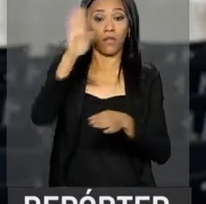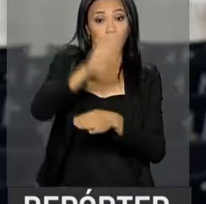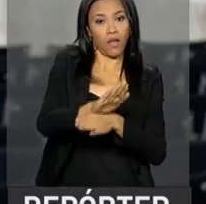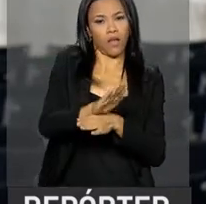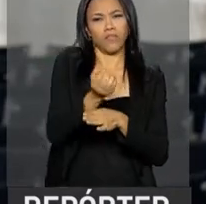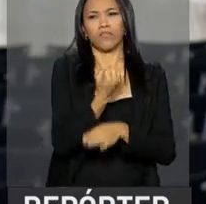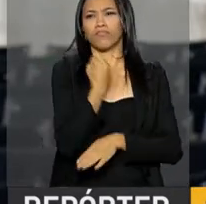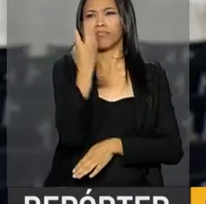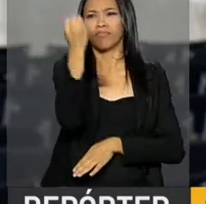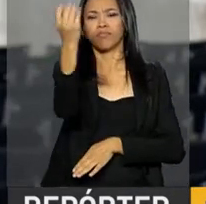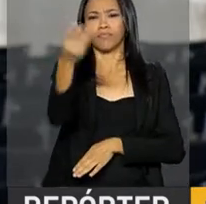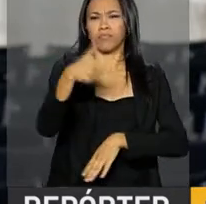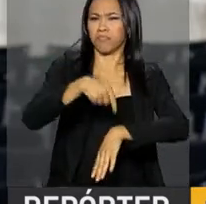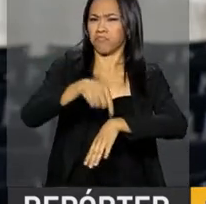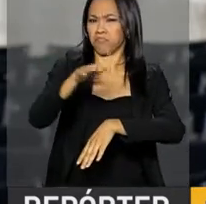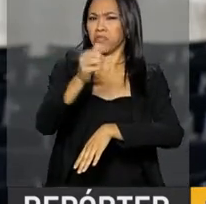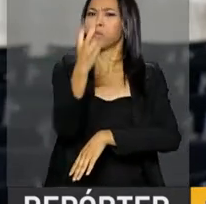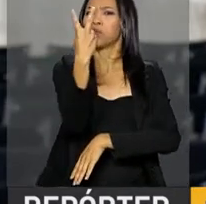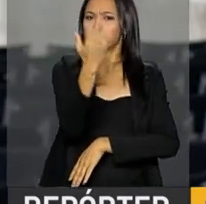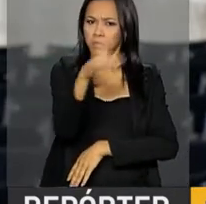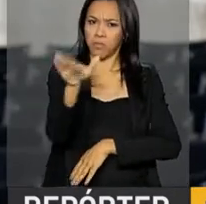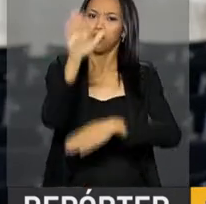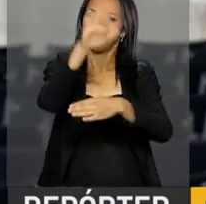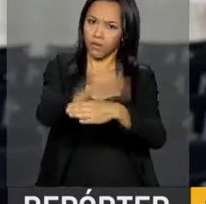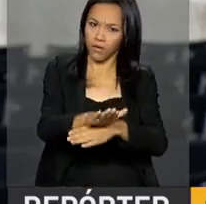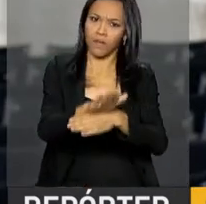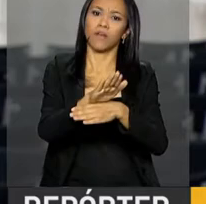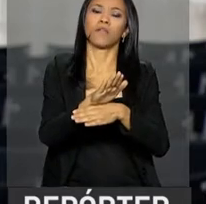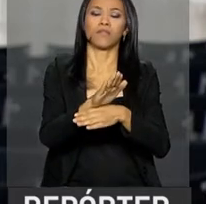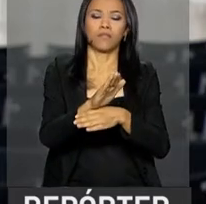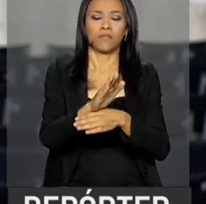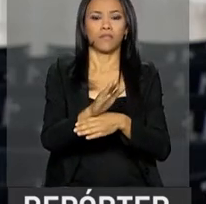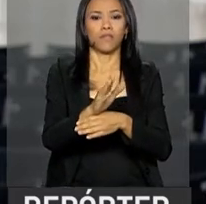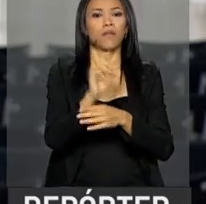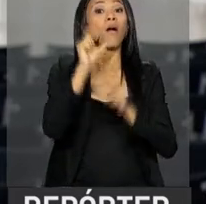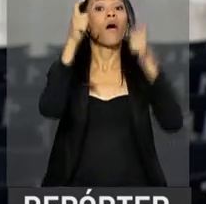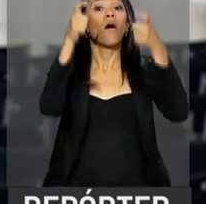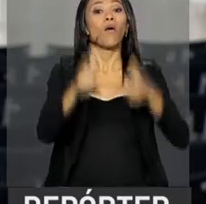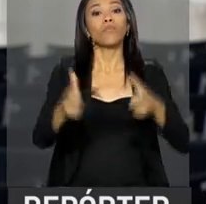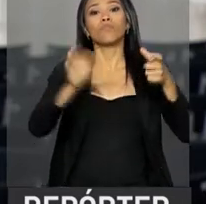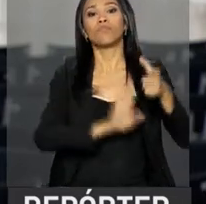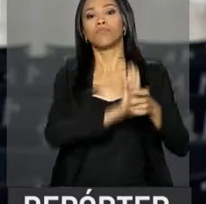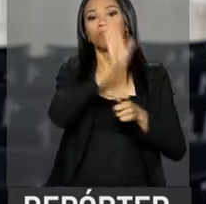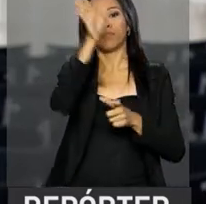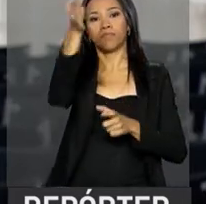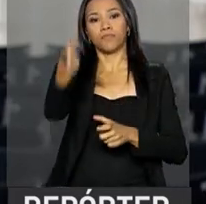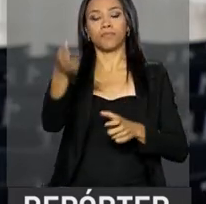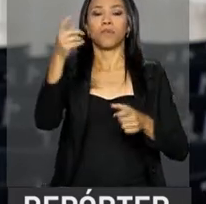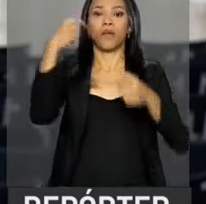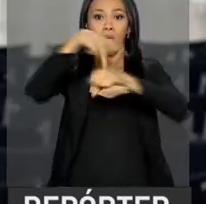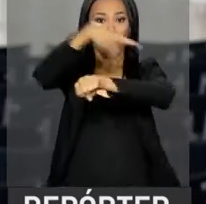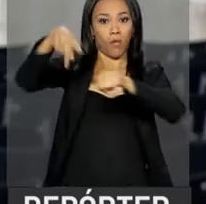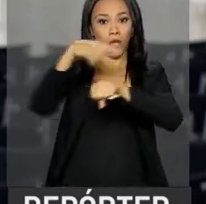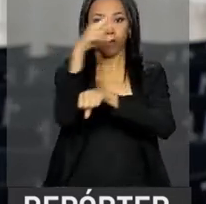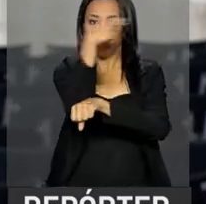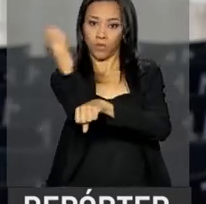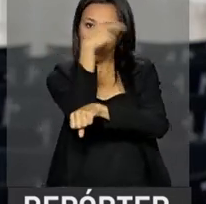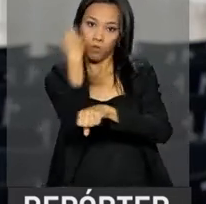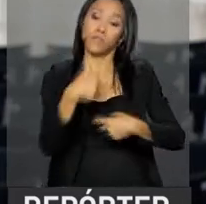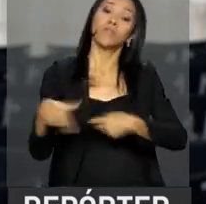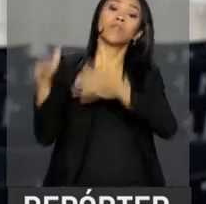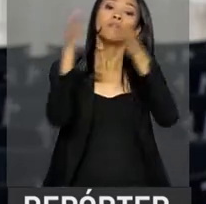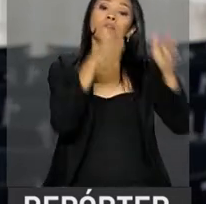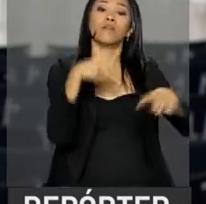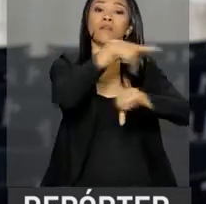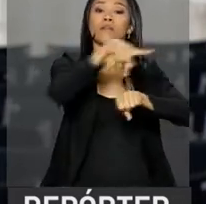por volta das duas e meia da tarde segundo a agenda presidencial para viagens como você falou a rússia ea noruega onde